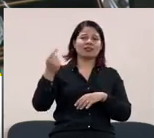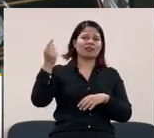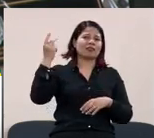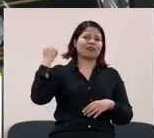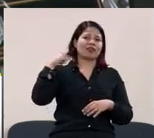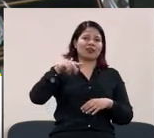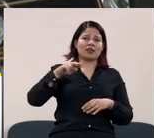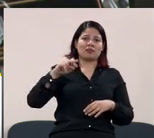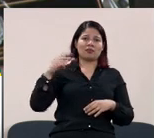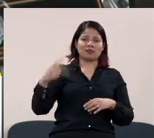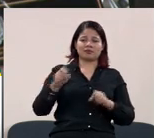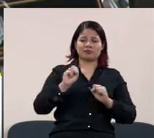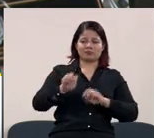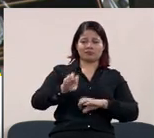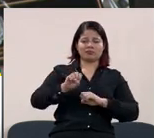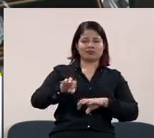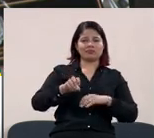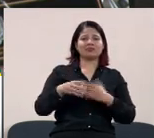irmão.